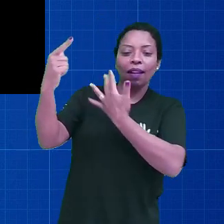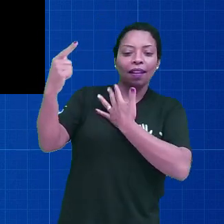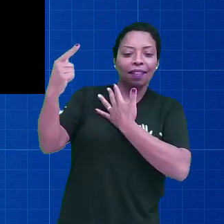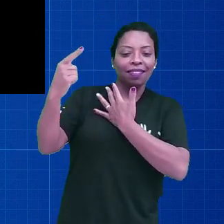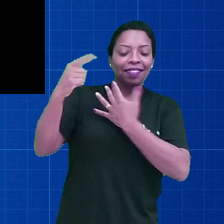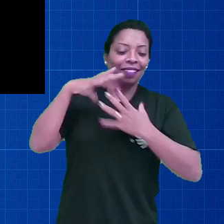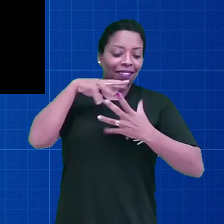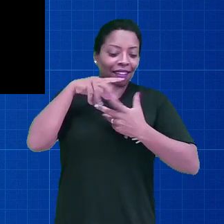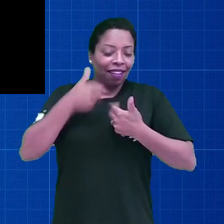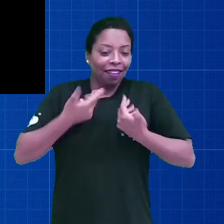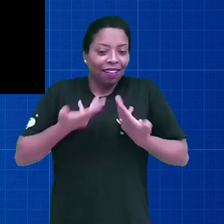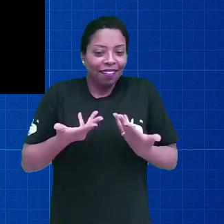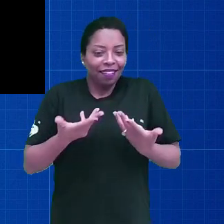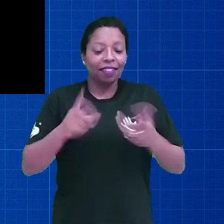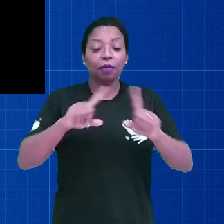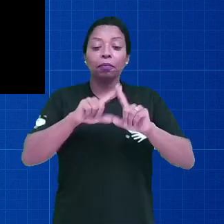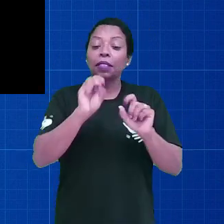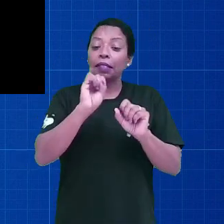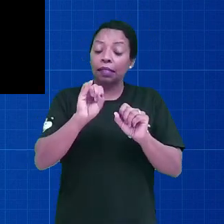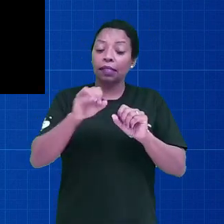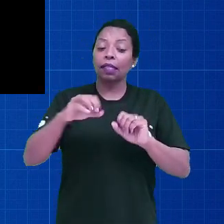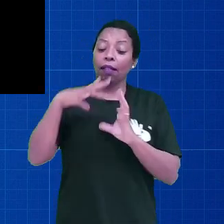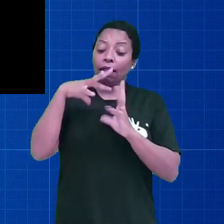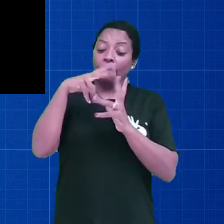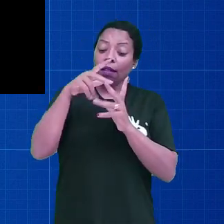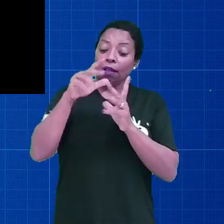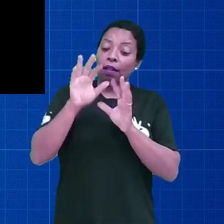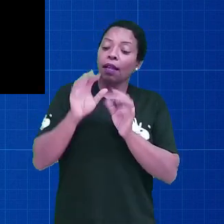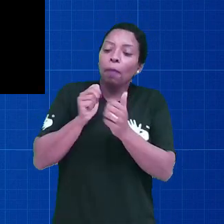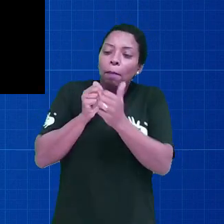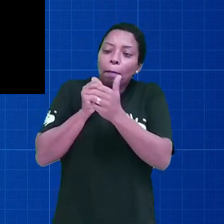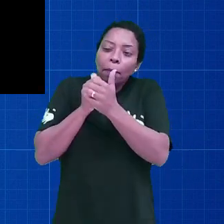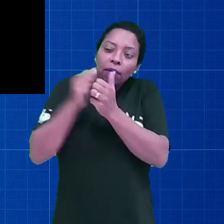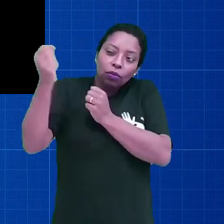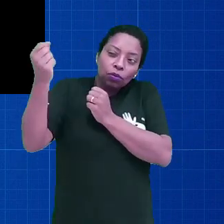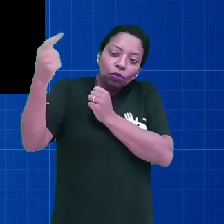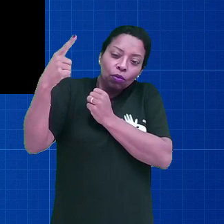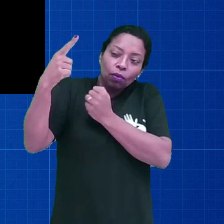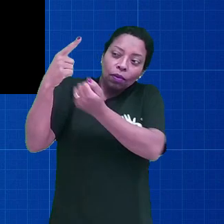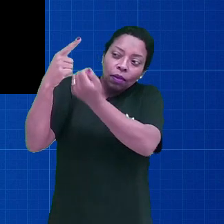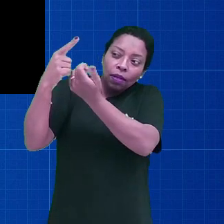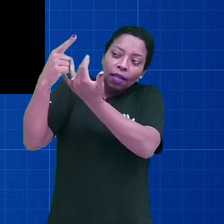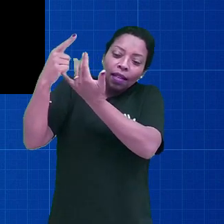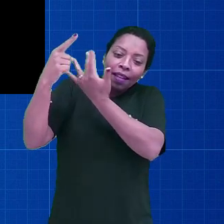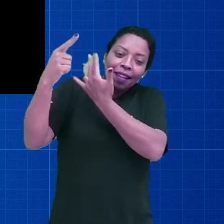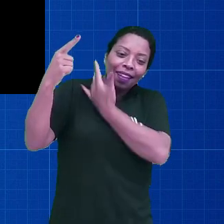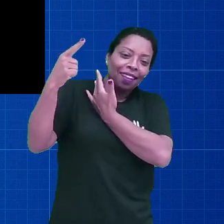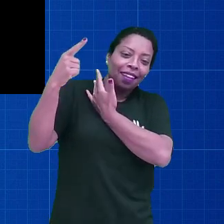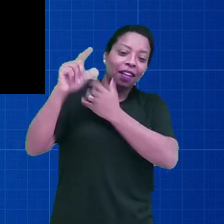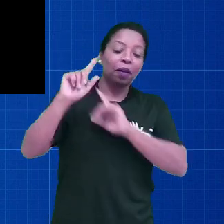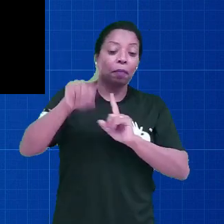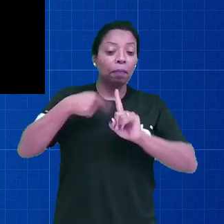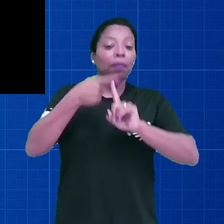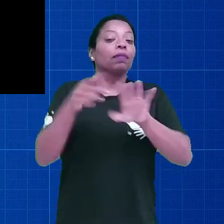aqui. Se eu tenho aqui, ela mais próxima ao Sol, no periélio,